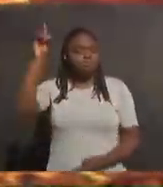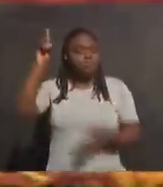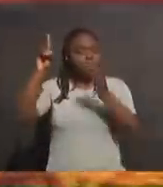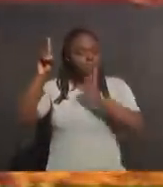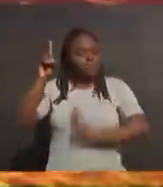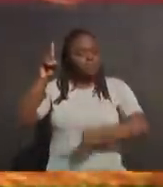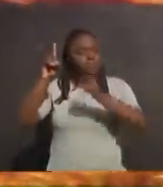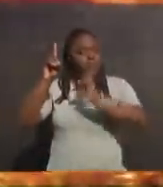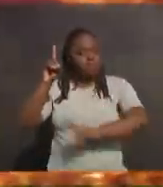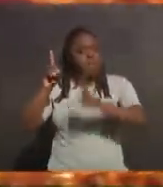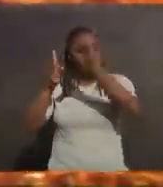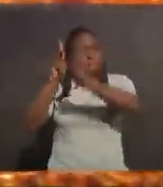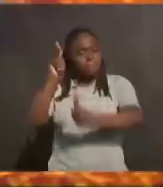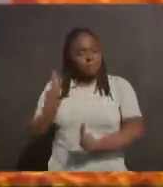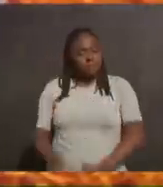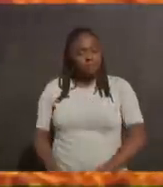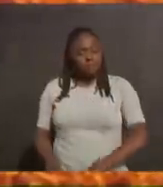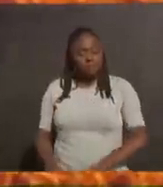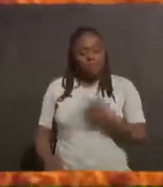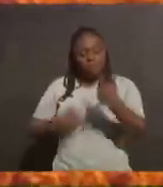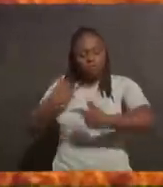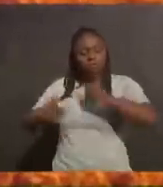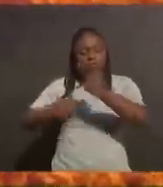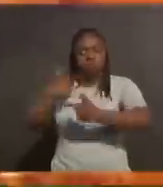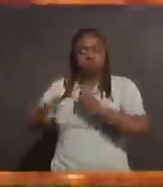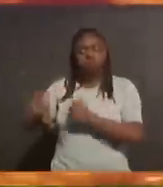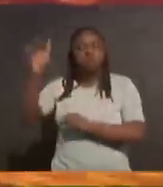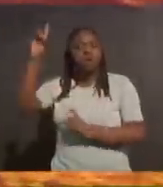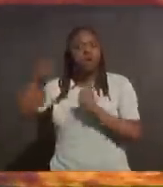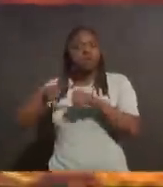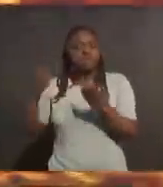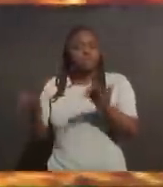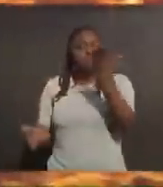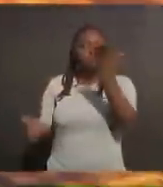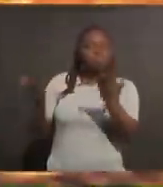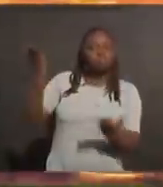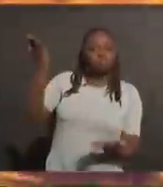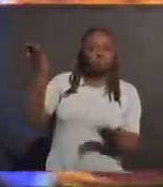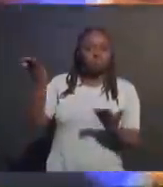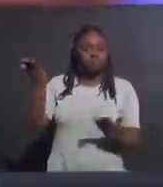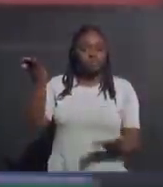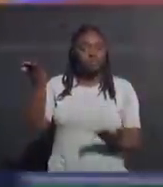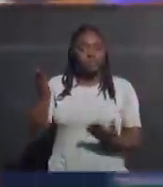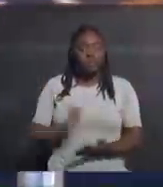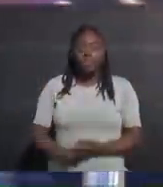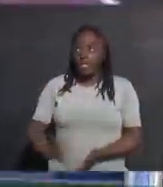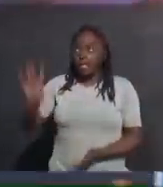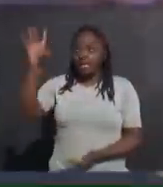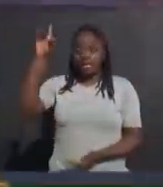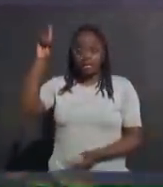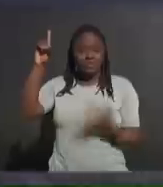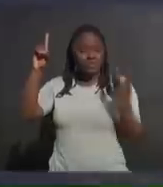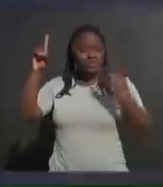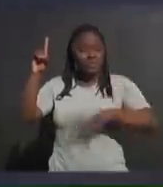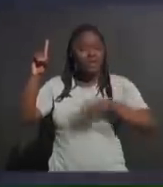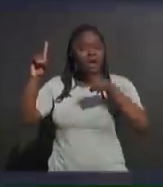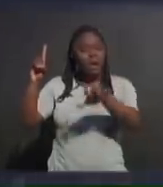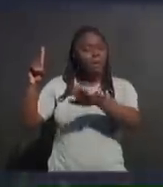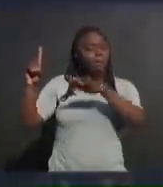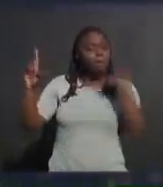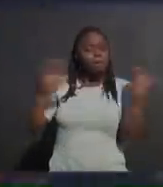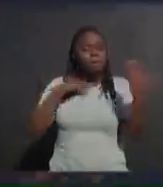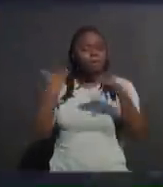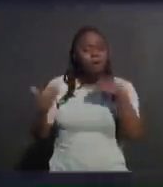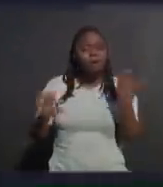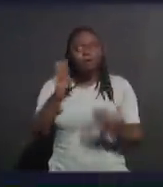está se entregando à obra de Deus, mas é um desequilíbrio. Posso te falar uma coisa? Deus não quer que a gente morra e que a